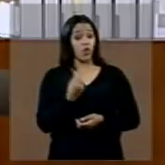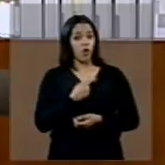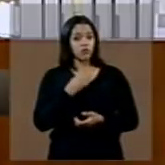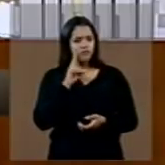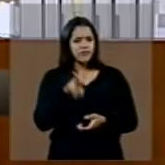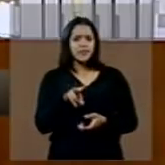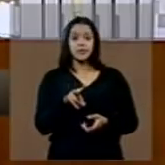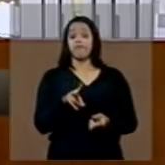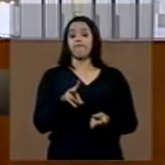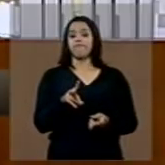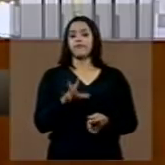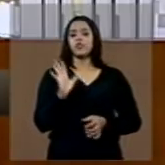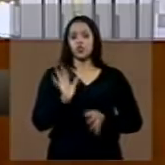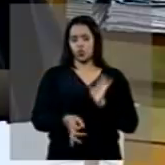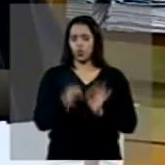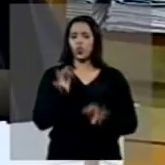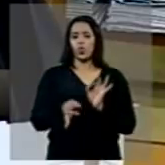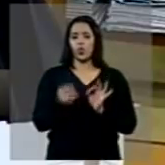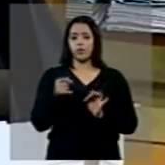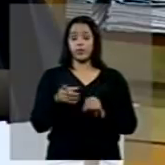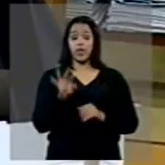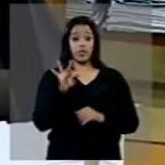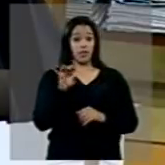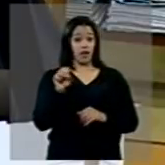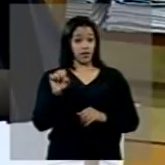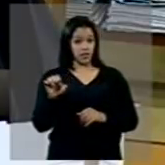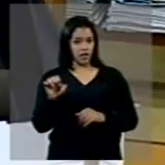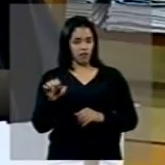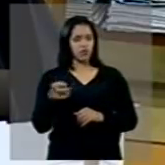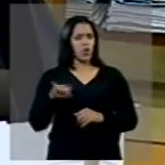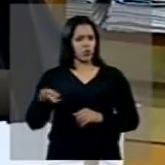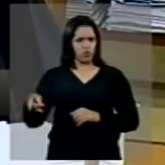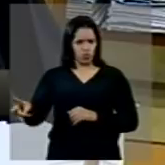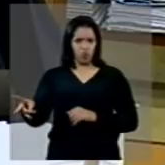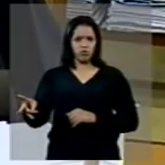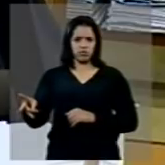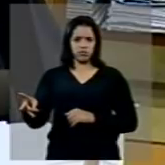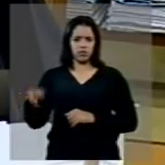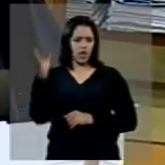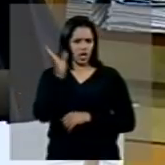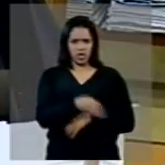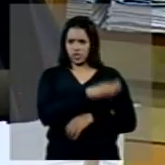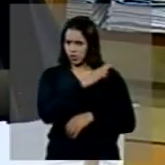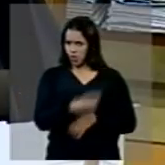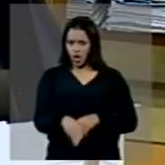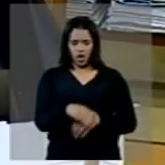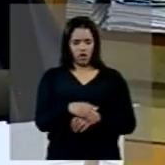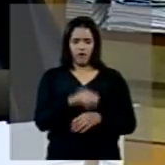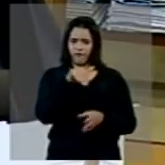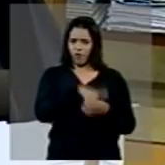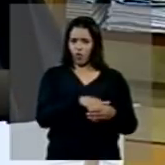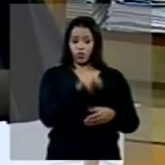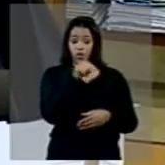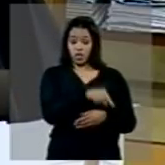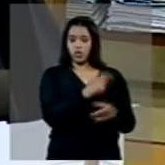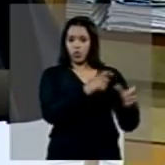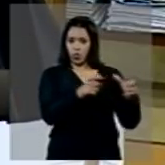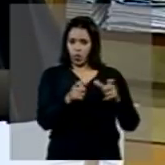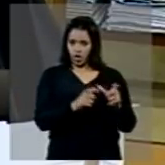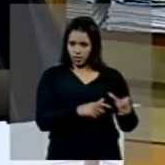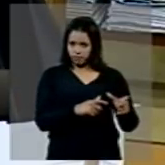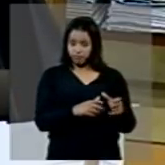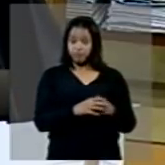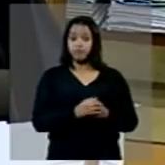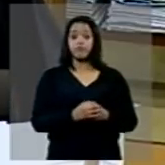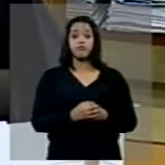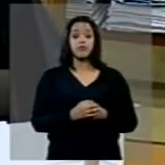decidimos. O Tribunal Superior Eleitoral manteve a decisão do tribunal de origem no sentido da anulação dos votos daquela zona eleitoral específica